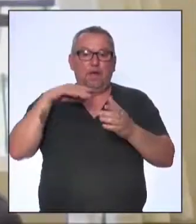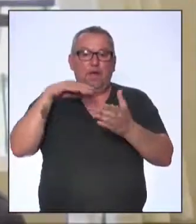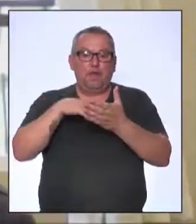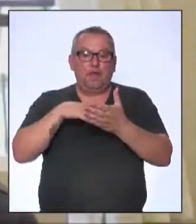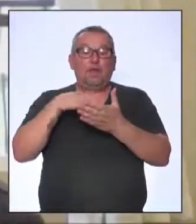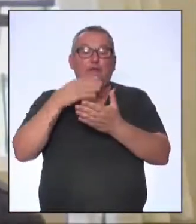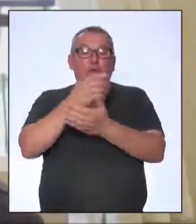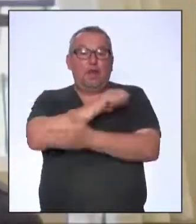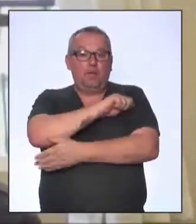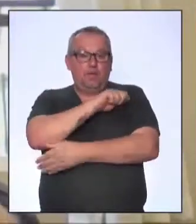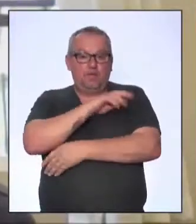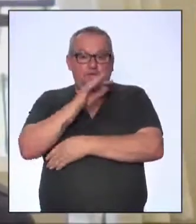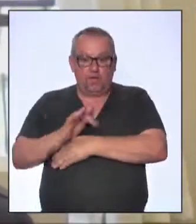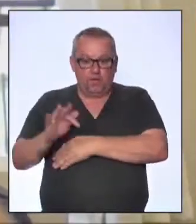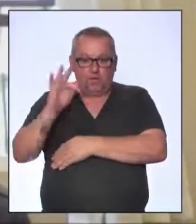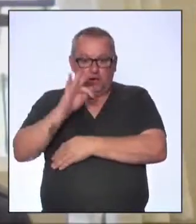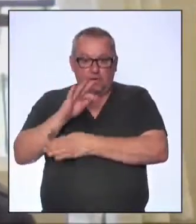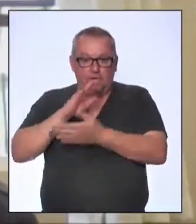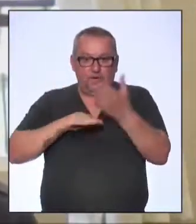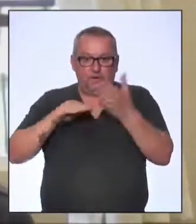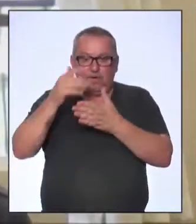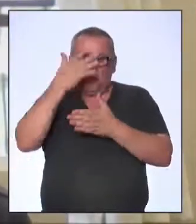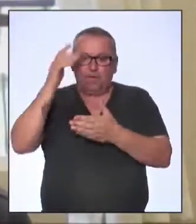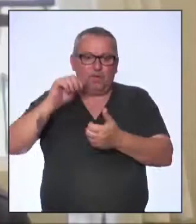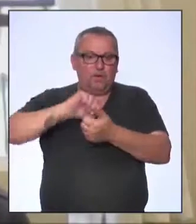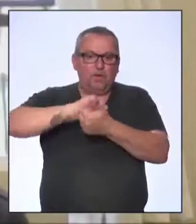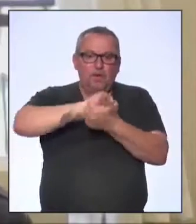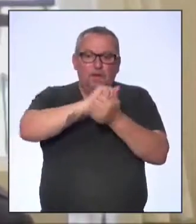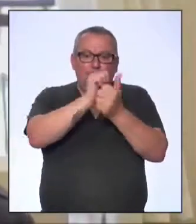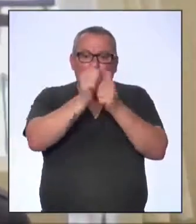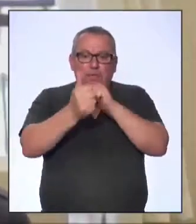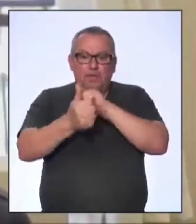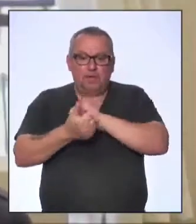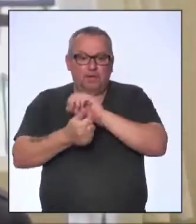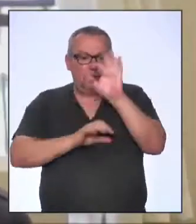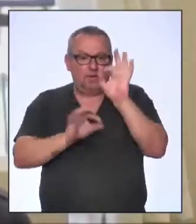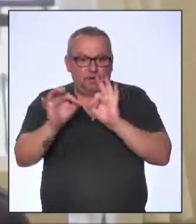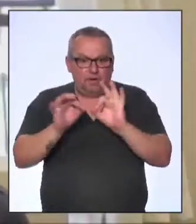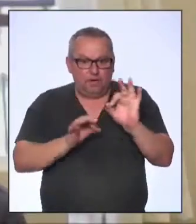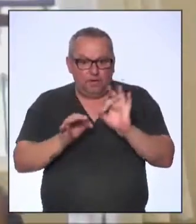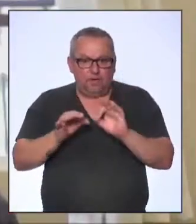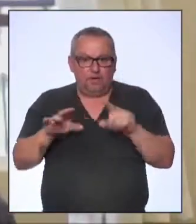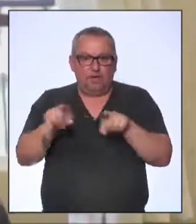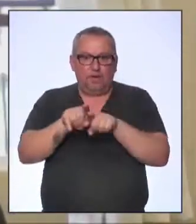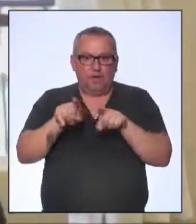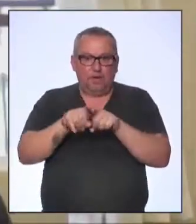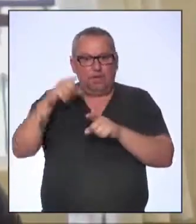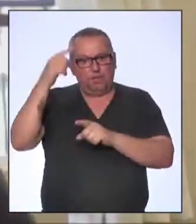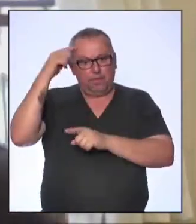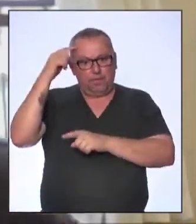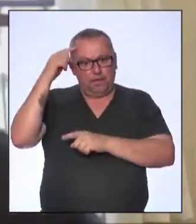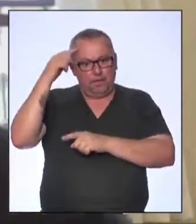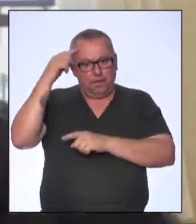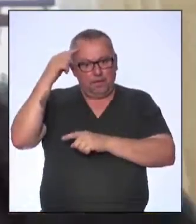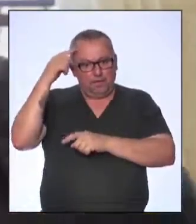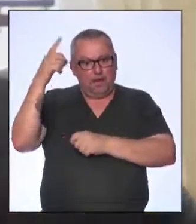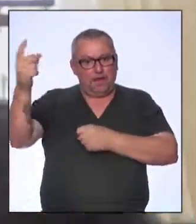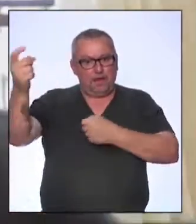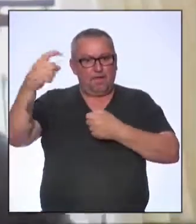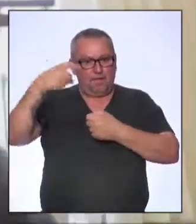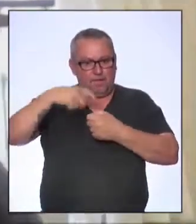faculdade, tá todo mundo se adaptando agora, tá todo mundo se ajeitando de pensar esse retorno,